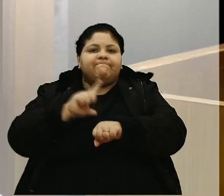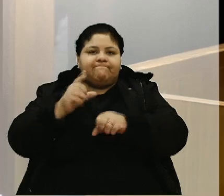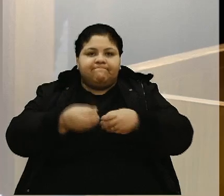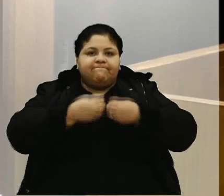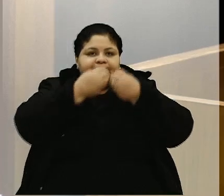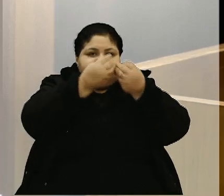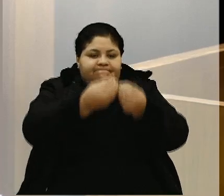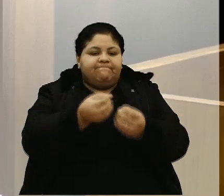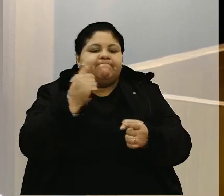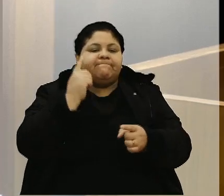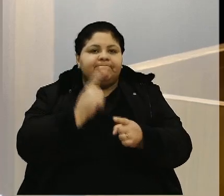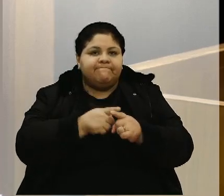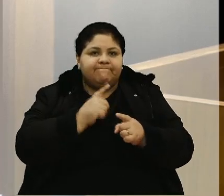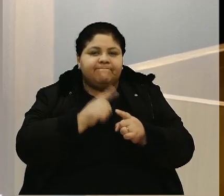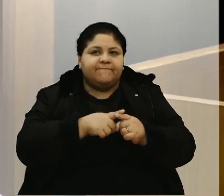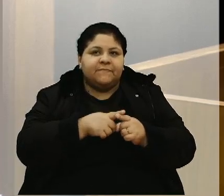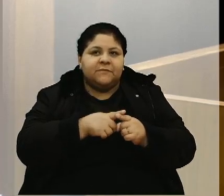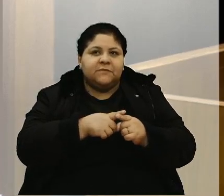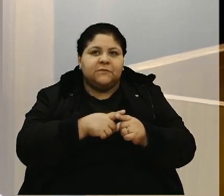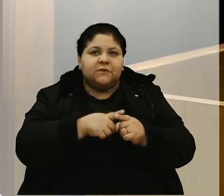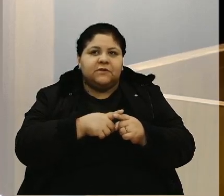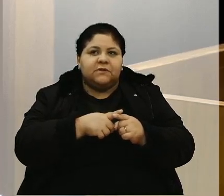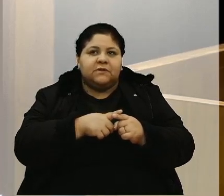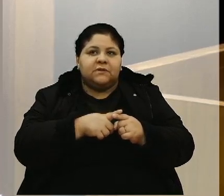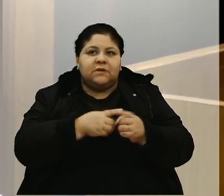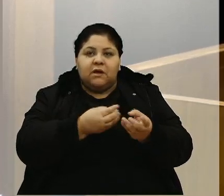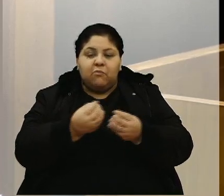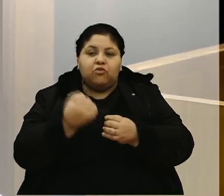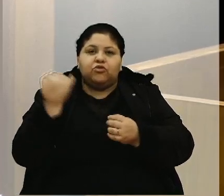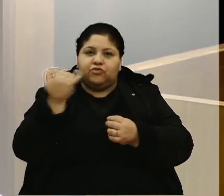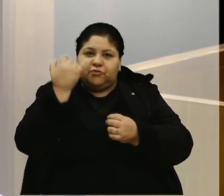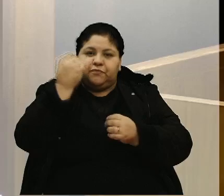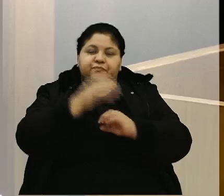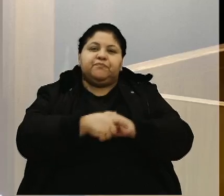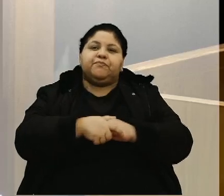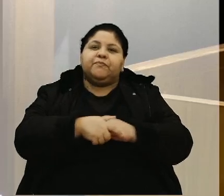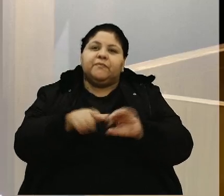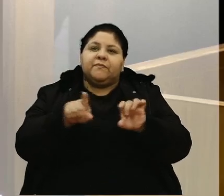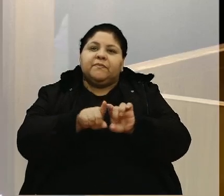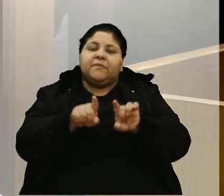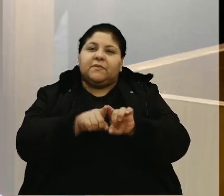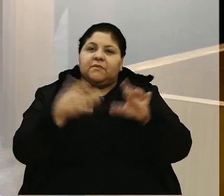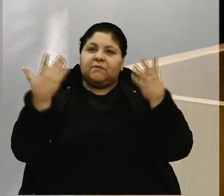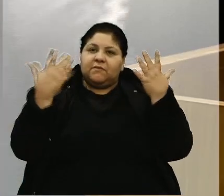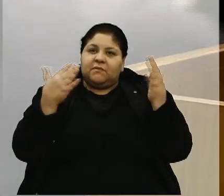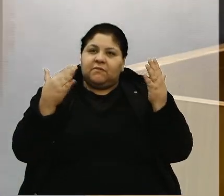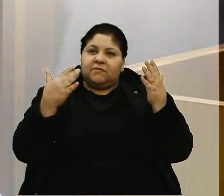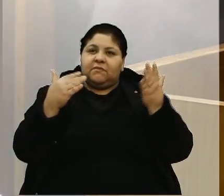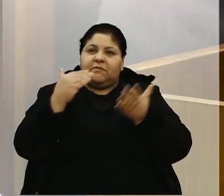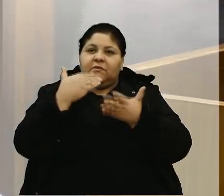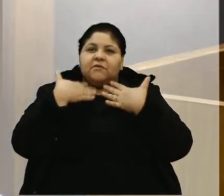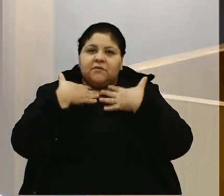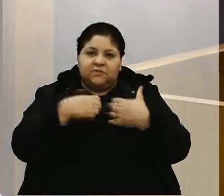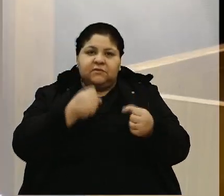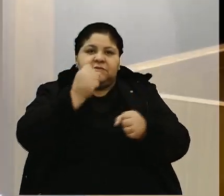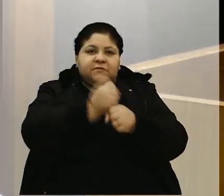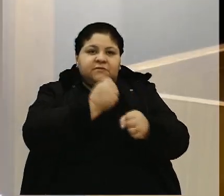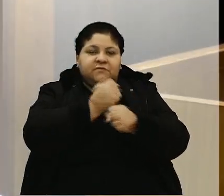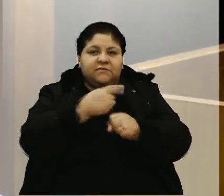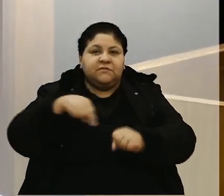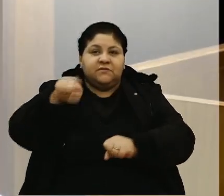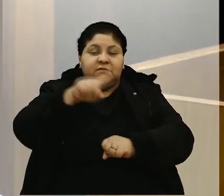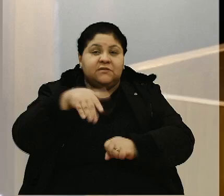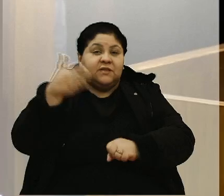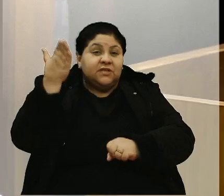porque isso sim é muito positivo, né? Eu quero também parabenizar a Secretaria de Obras. A gente sabe das